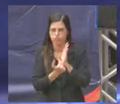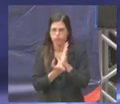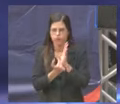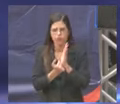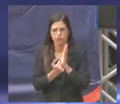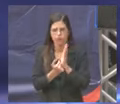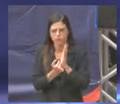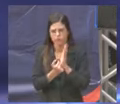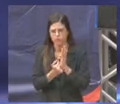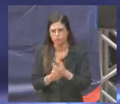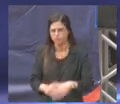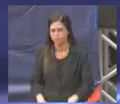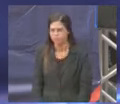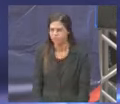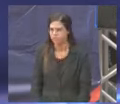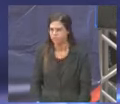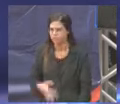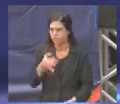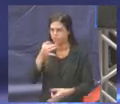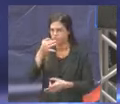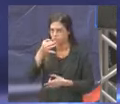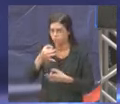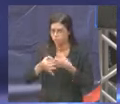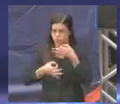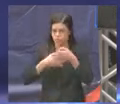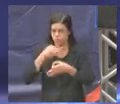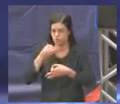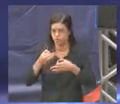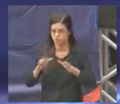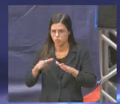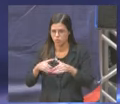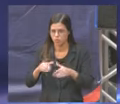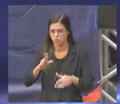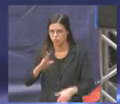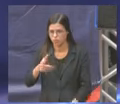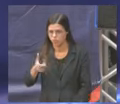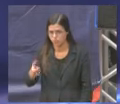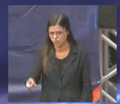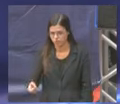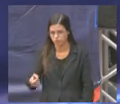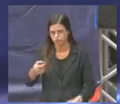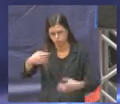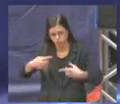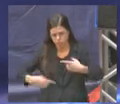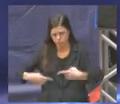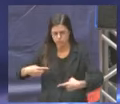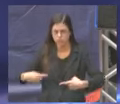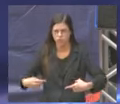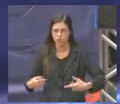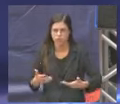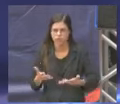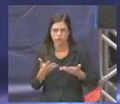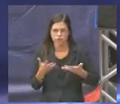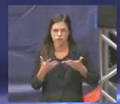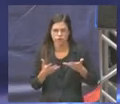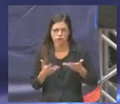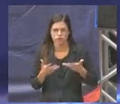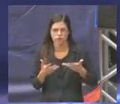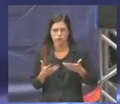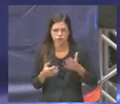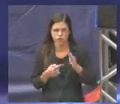de sugestões que o grupo do B20 está colocando. E eu queria trazer aqui